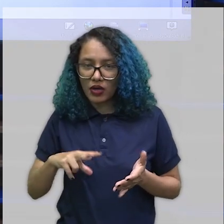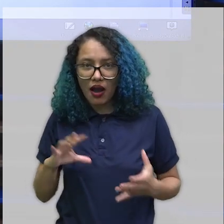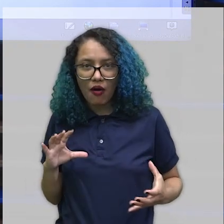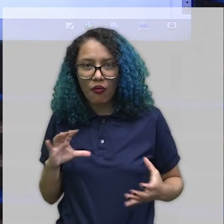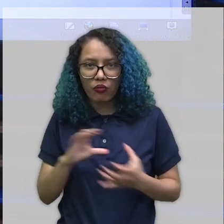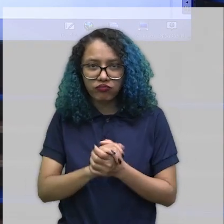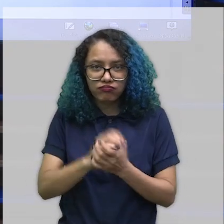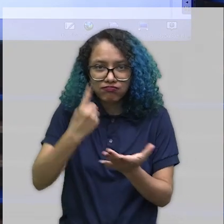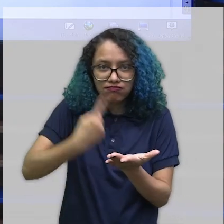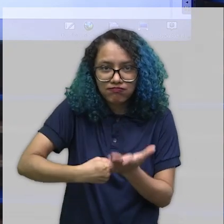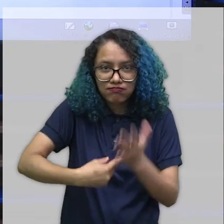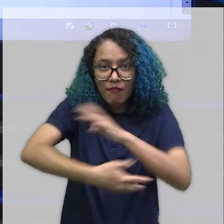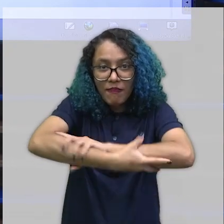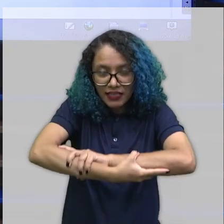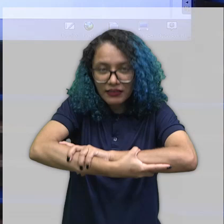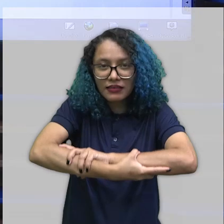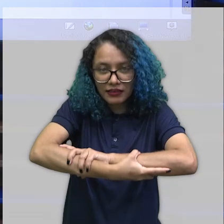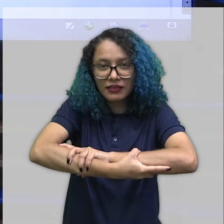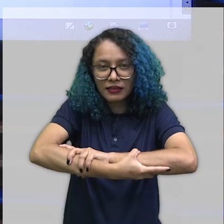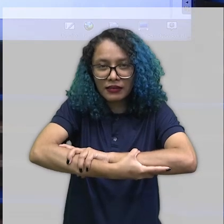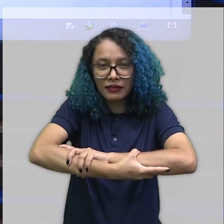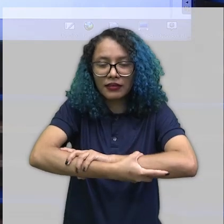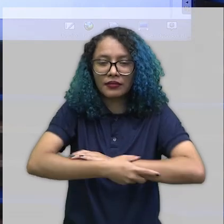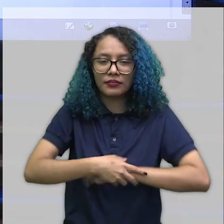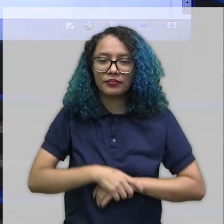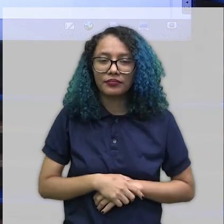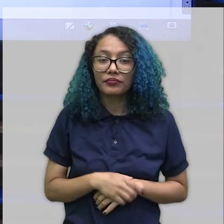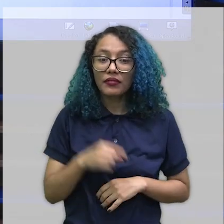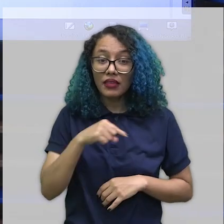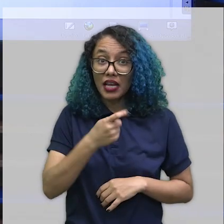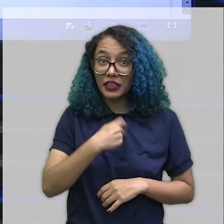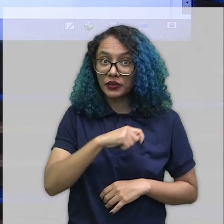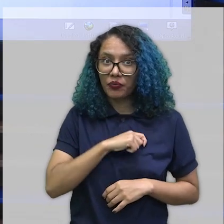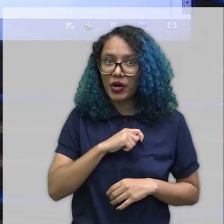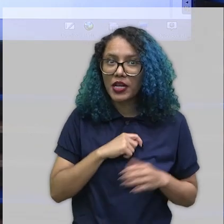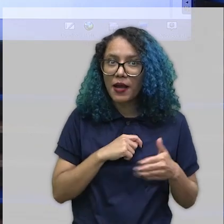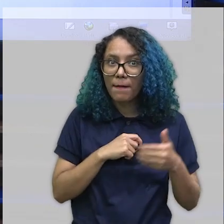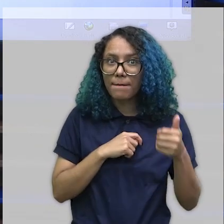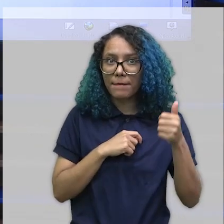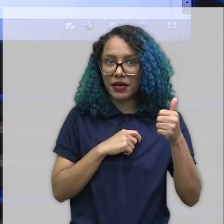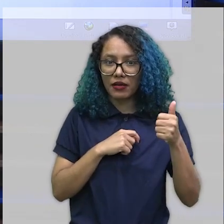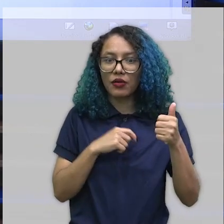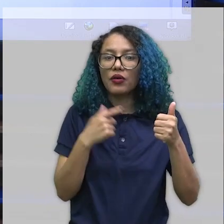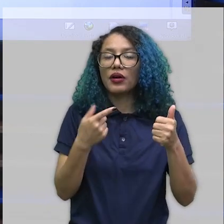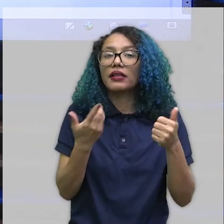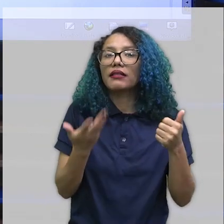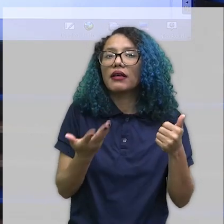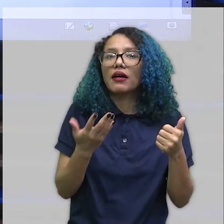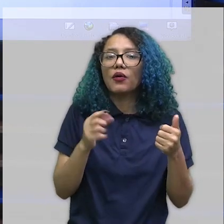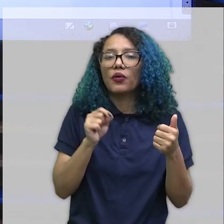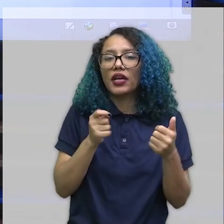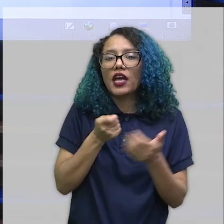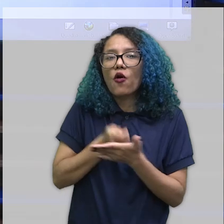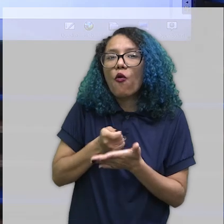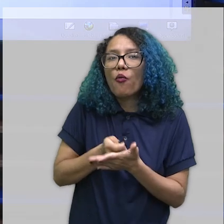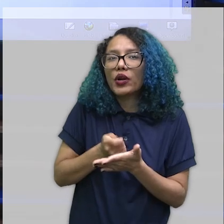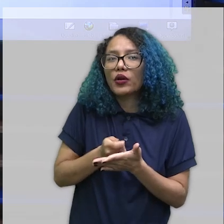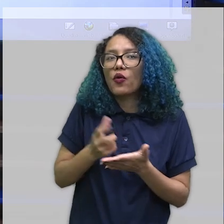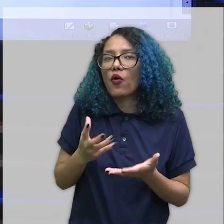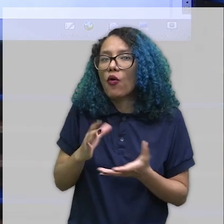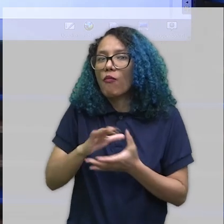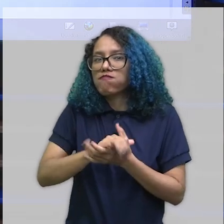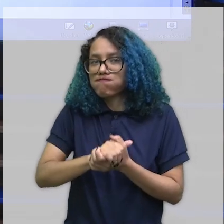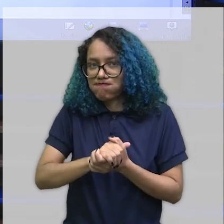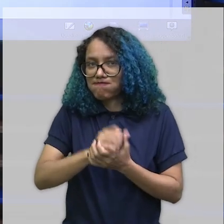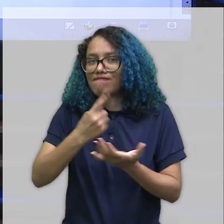E aí, como a Espanha estava numa situação mais vantajosa, acabou, obviamente, forçando essa